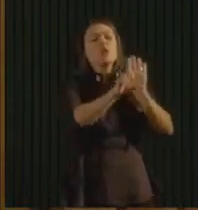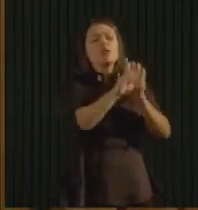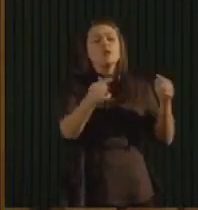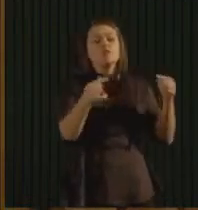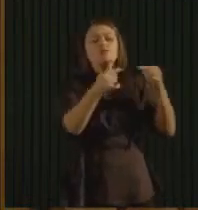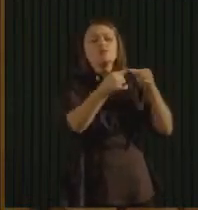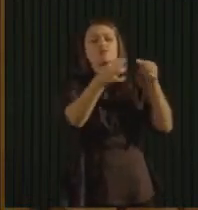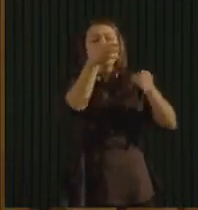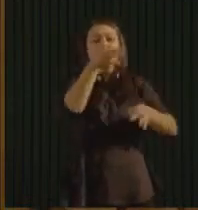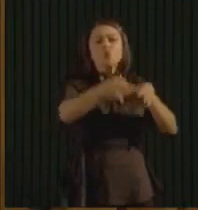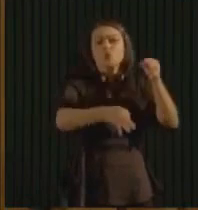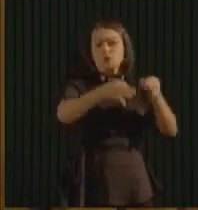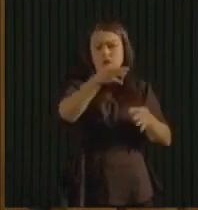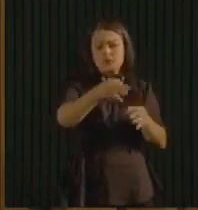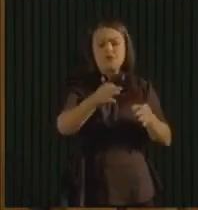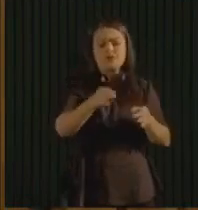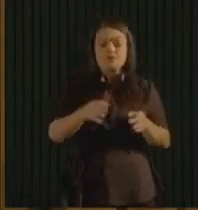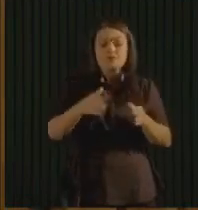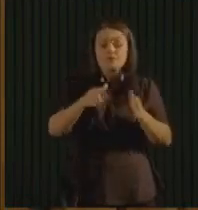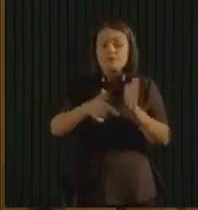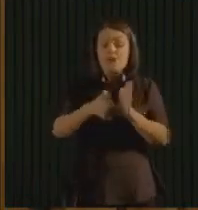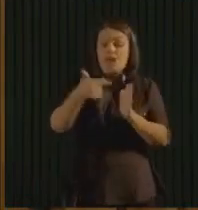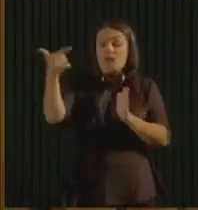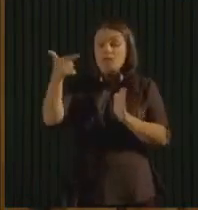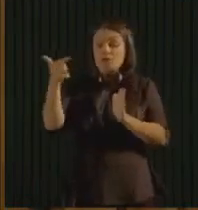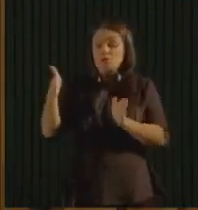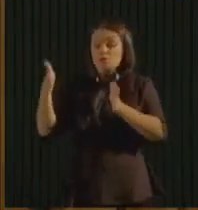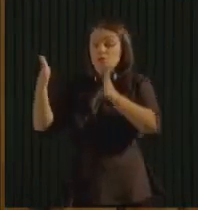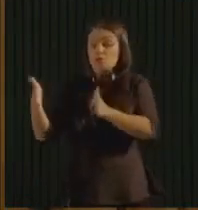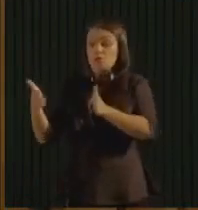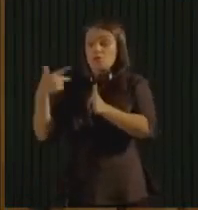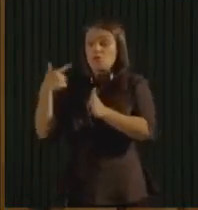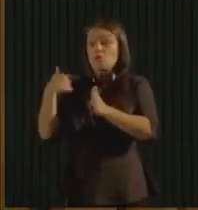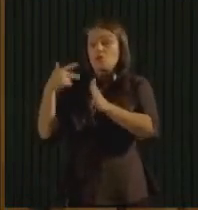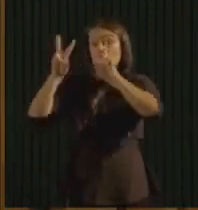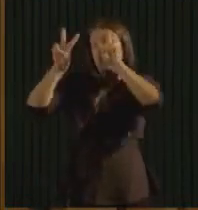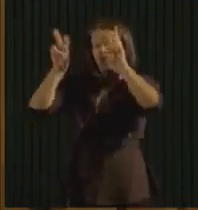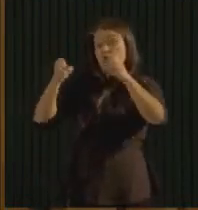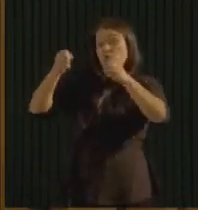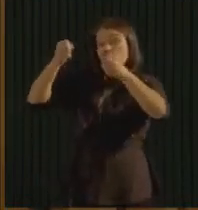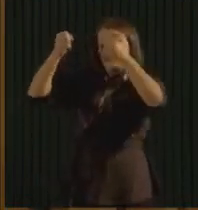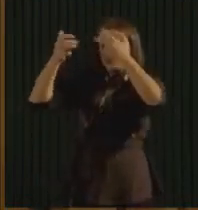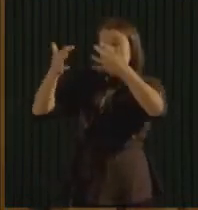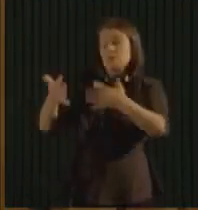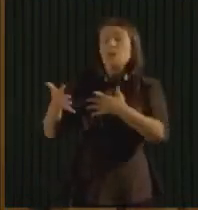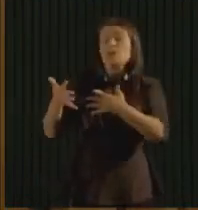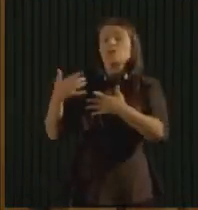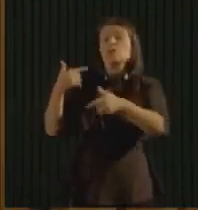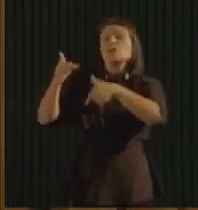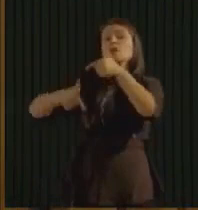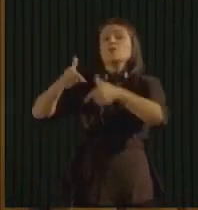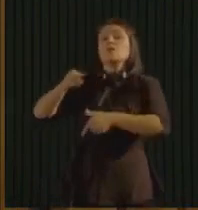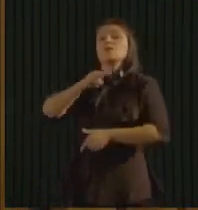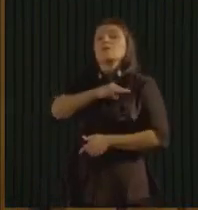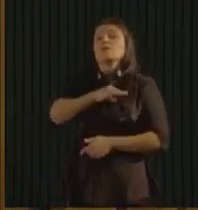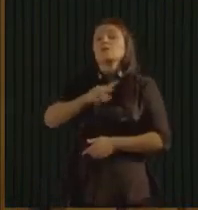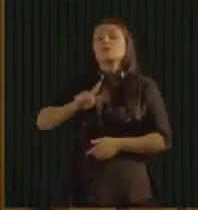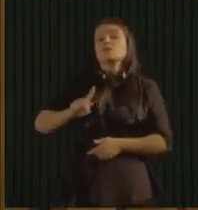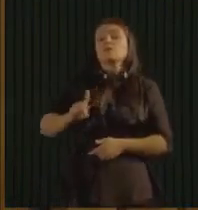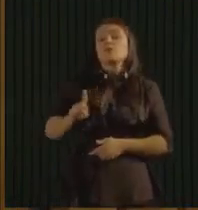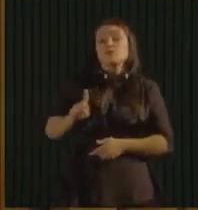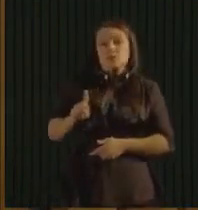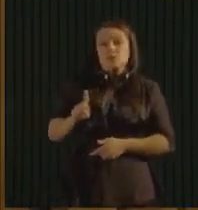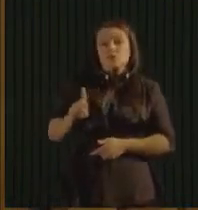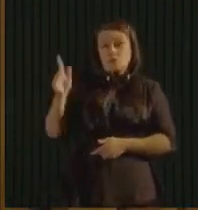nós trataremos da atuação do Ministério Público Nacional na matéria aqui tratada. Então, eu começo por